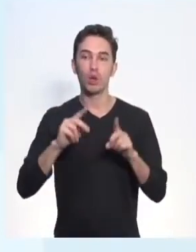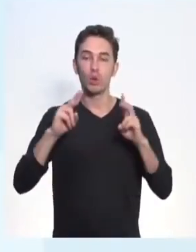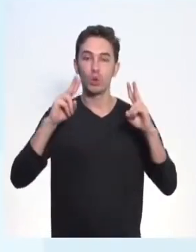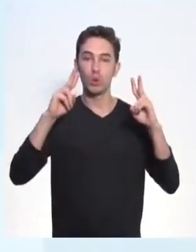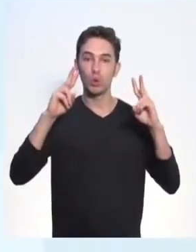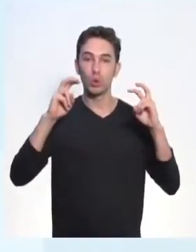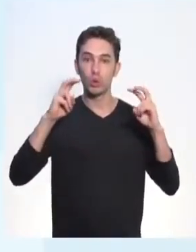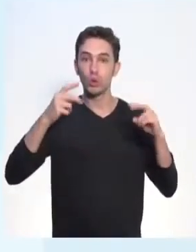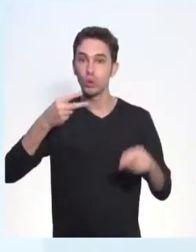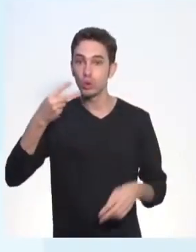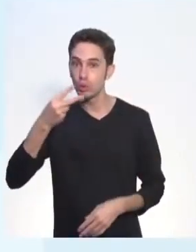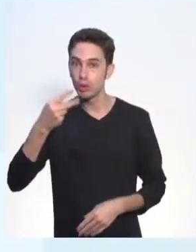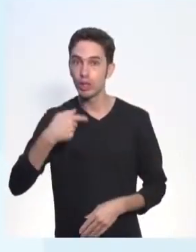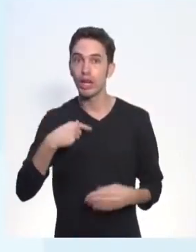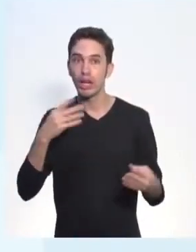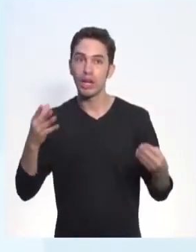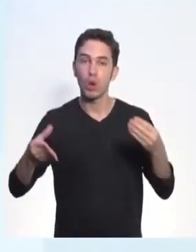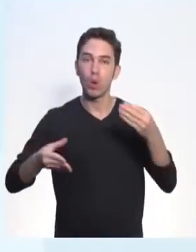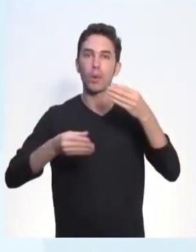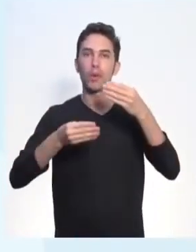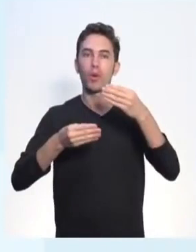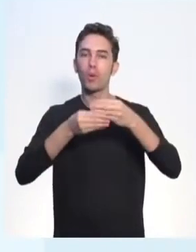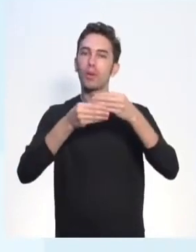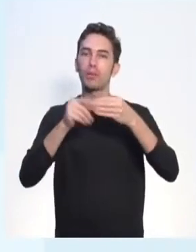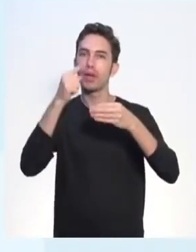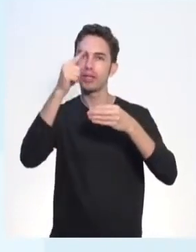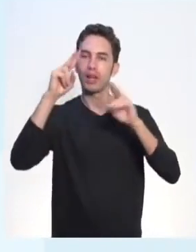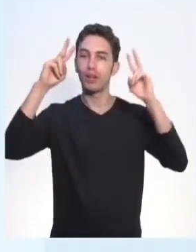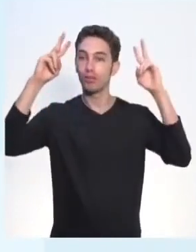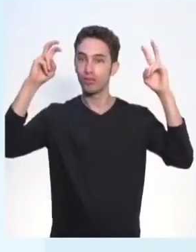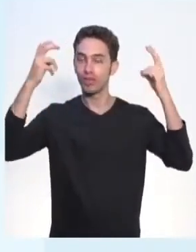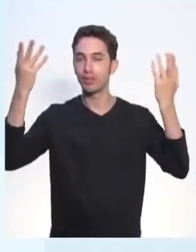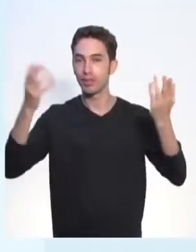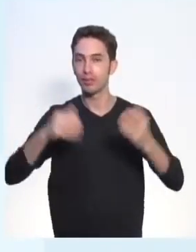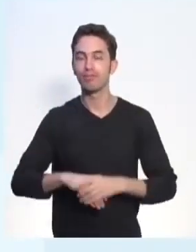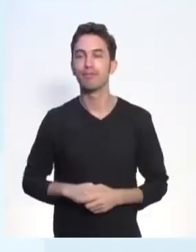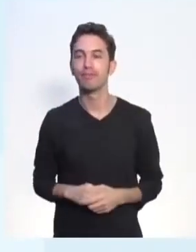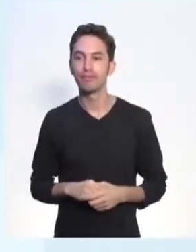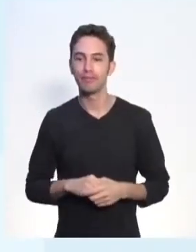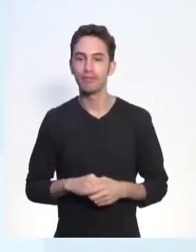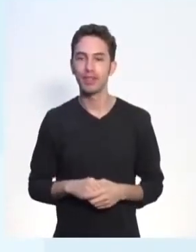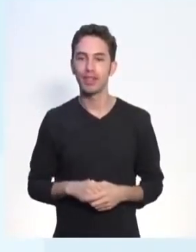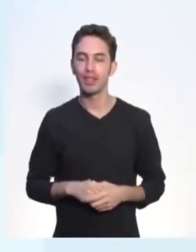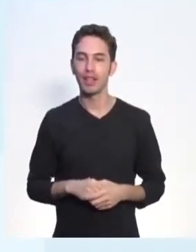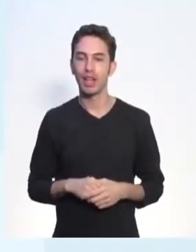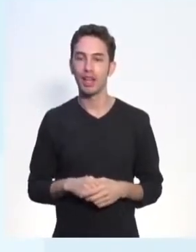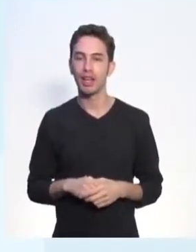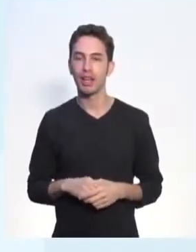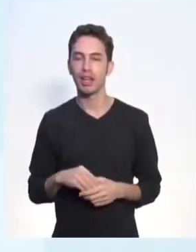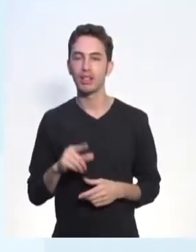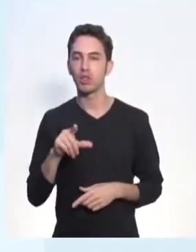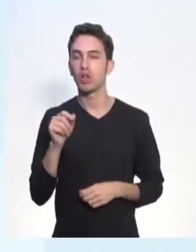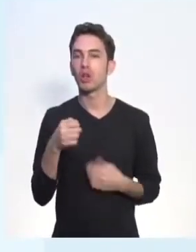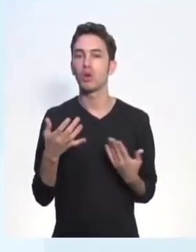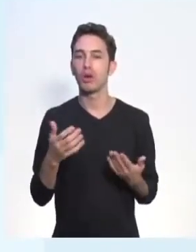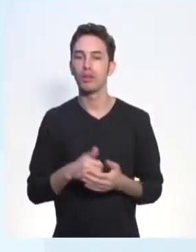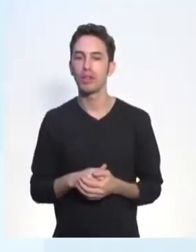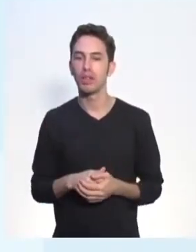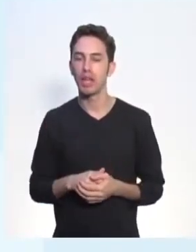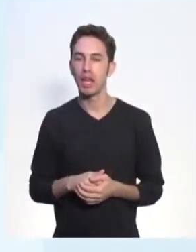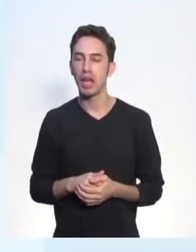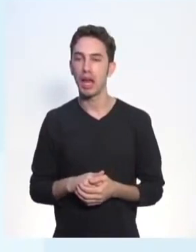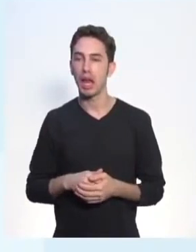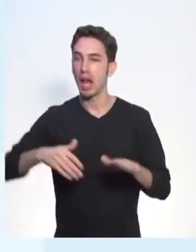complementa o título. Vamos lá? O que a gente pode colocar? A praia tem que